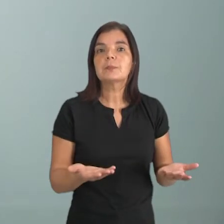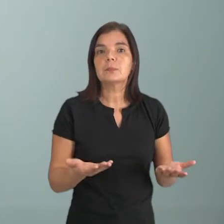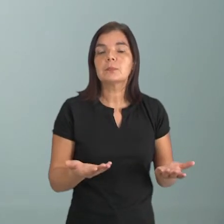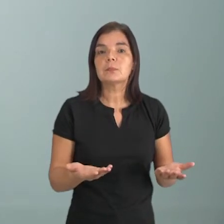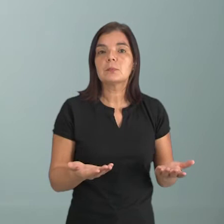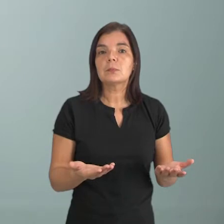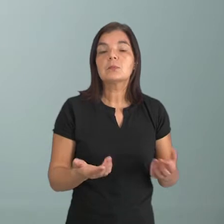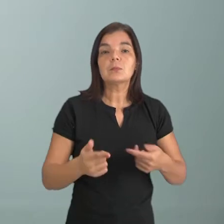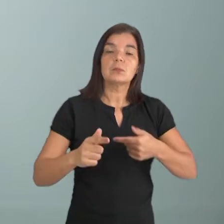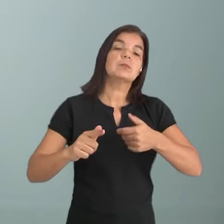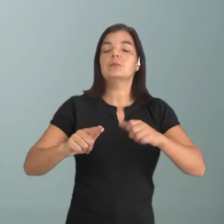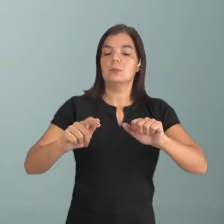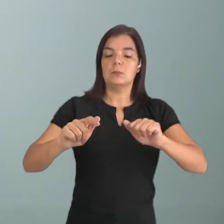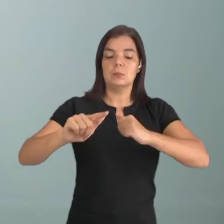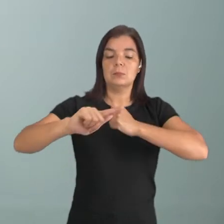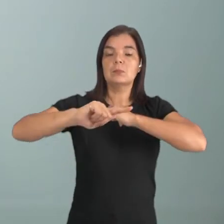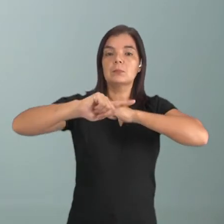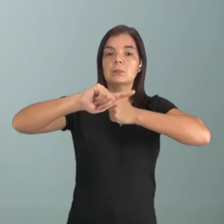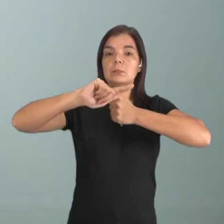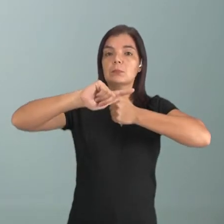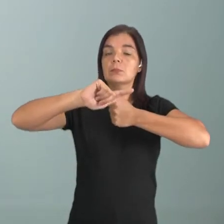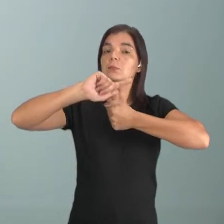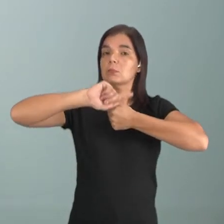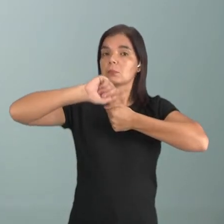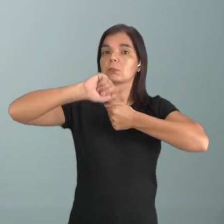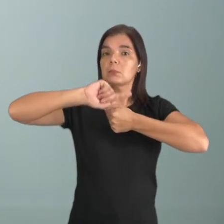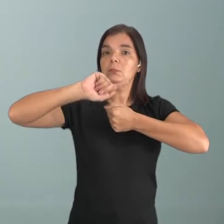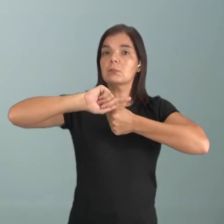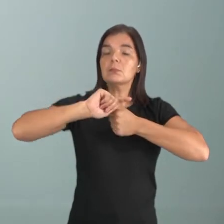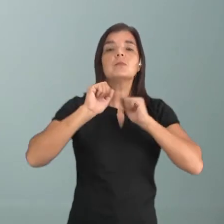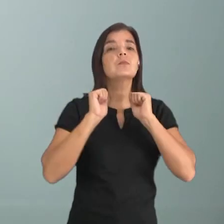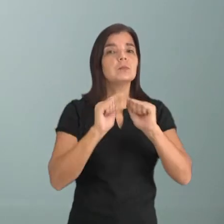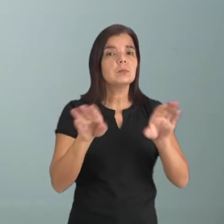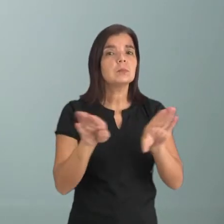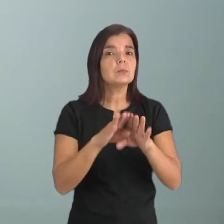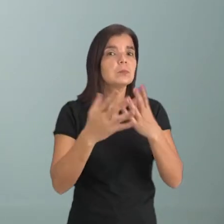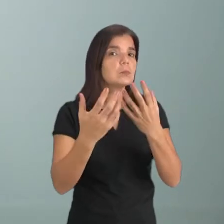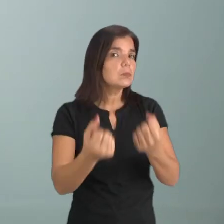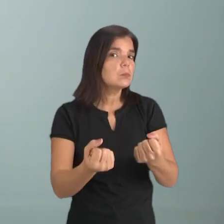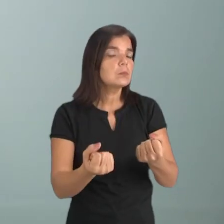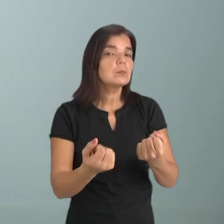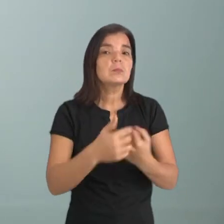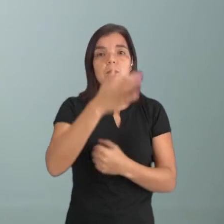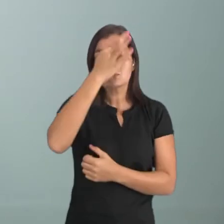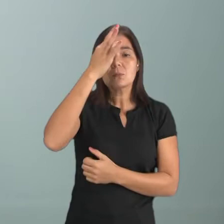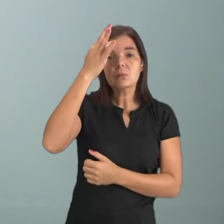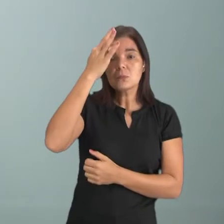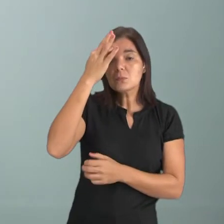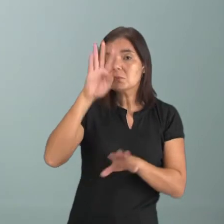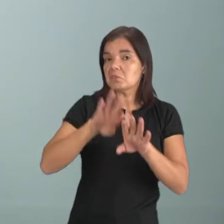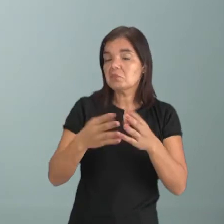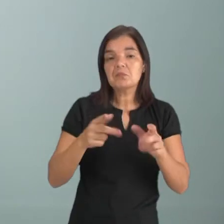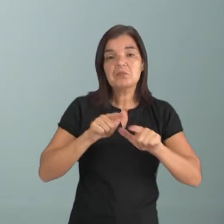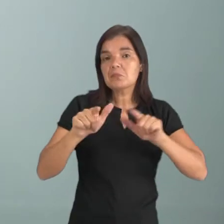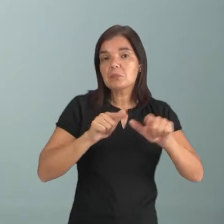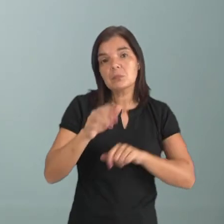na adventista, que é não trabalhar no sábado, eu posso muito bem adotar isso como filosofia e não trabalhar no